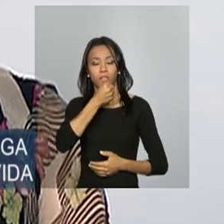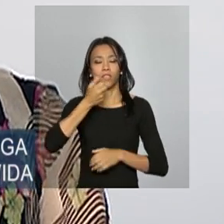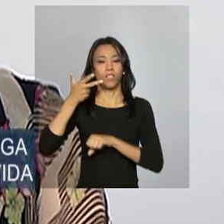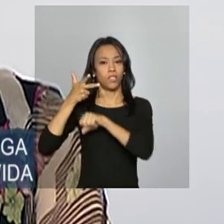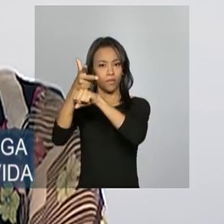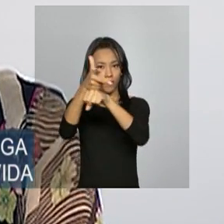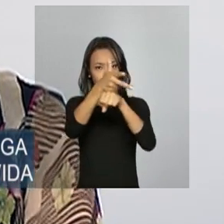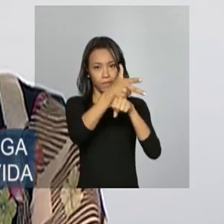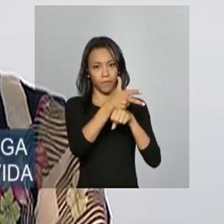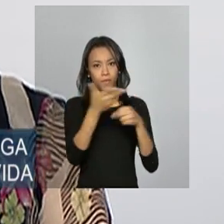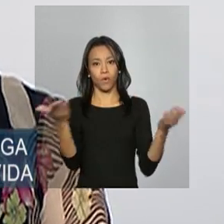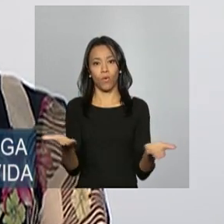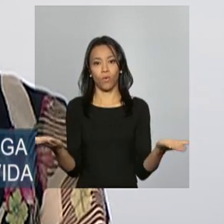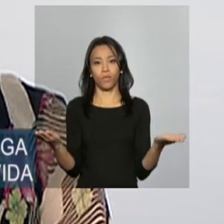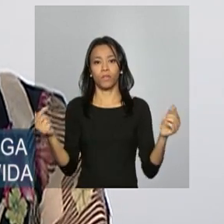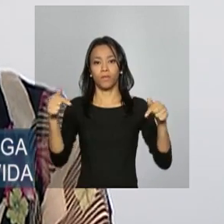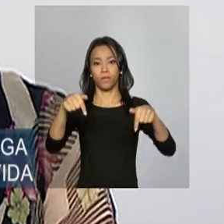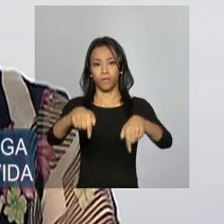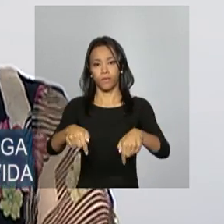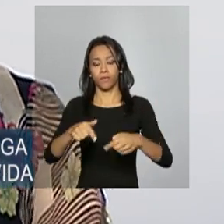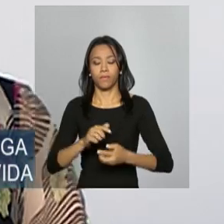aqui presentes hoje.